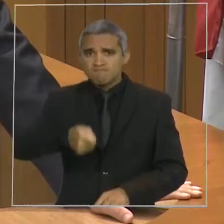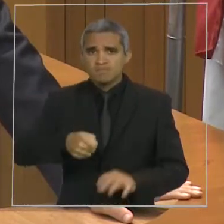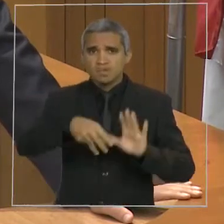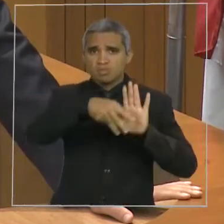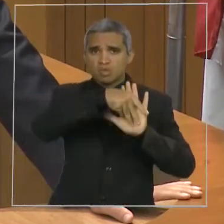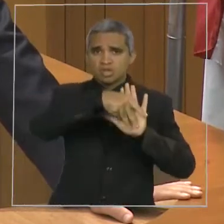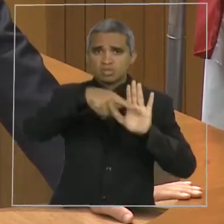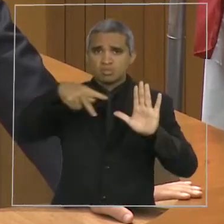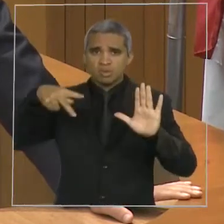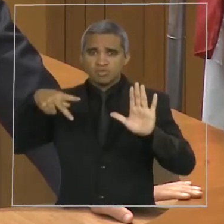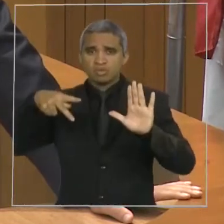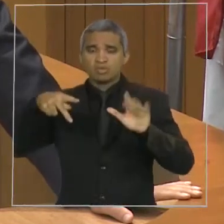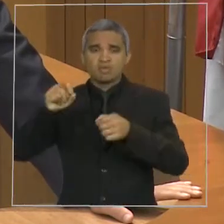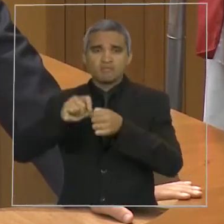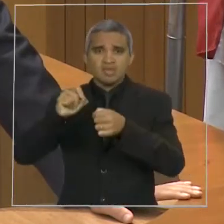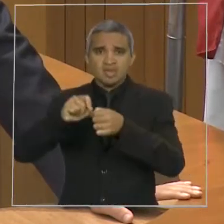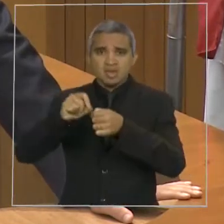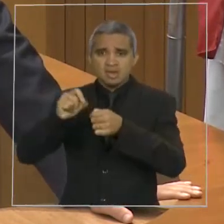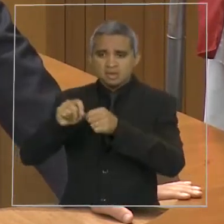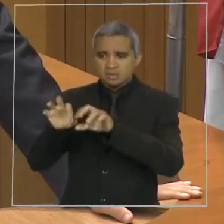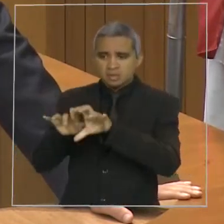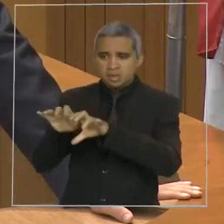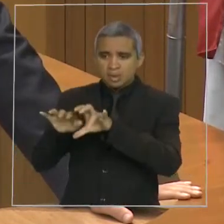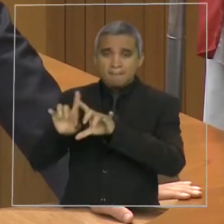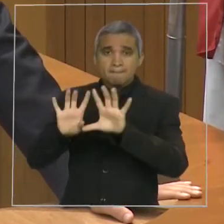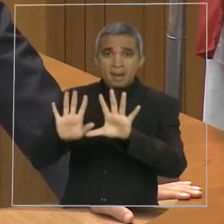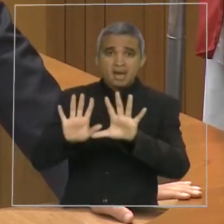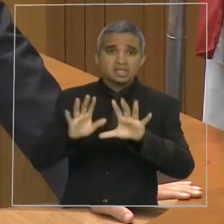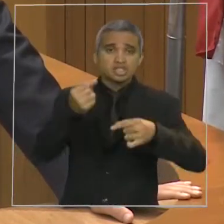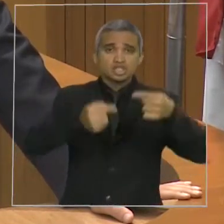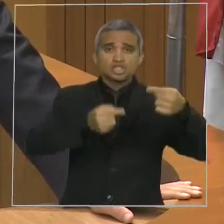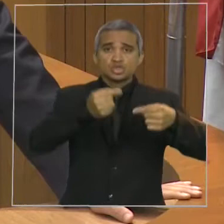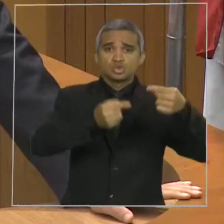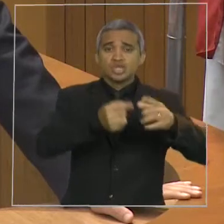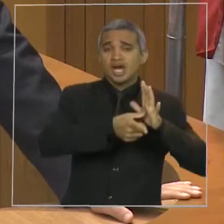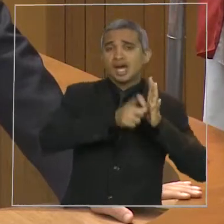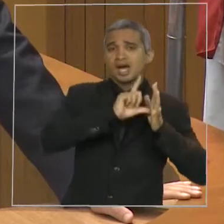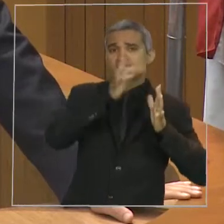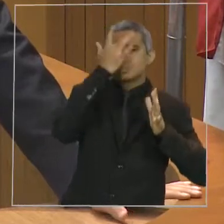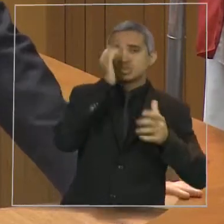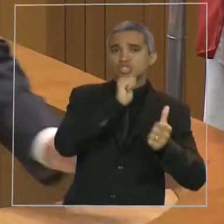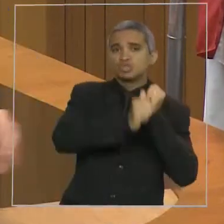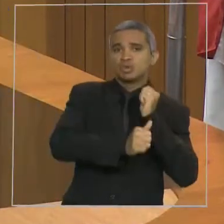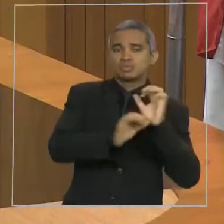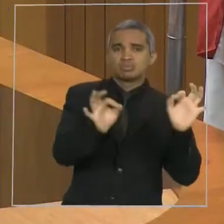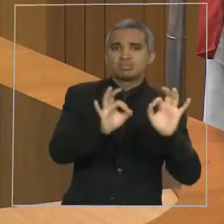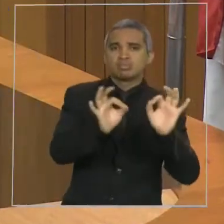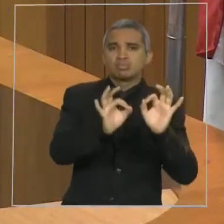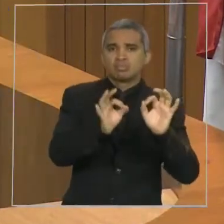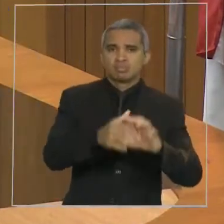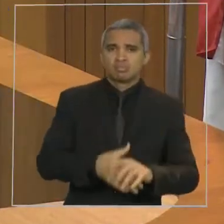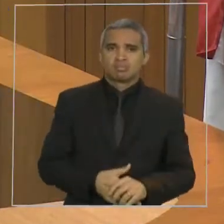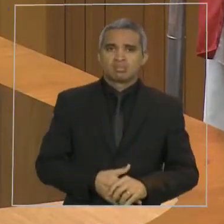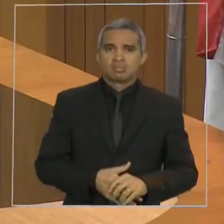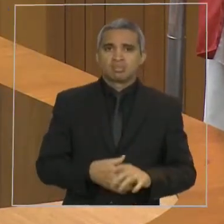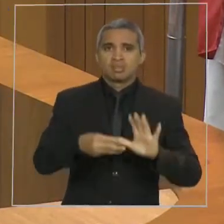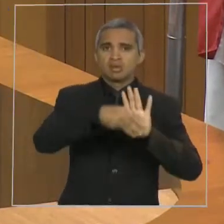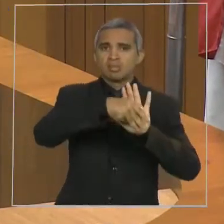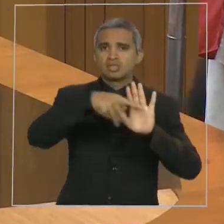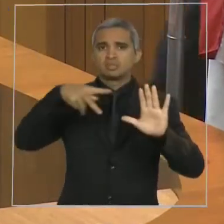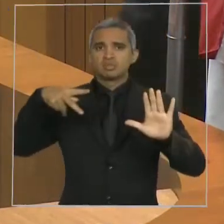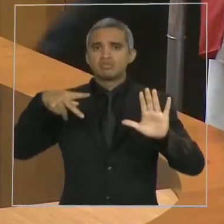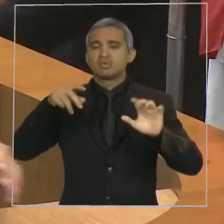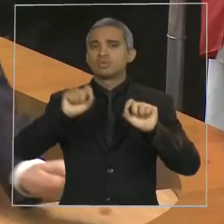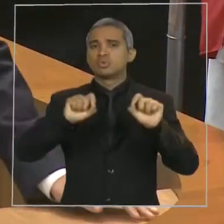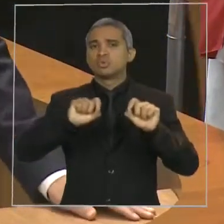sem discutir com aqueles que fazem o esporte do Maranhão. E do que trata essa medida provisória? Altera